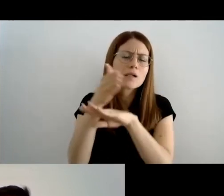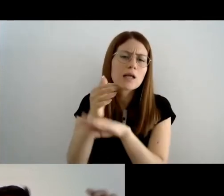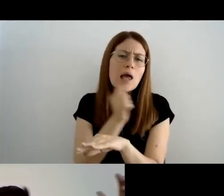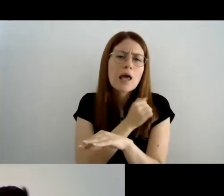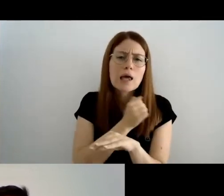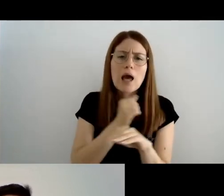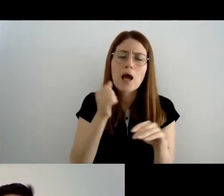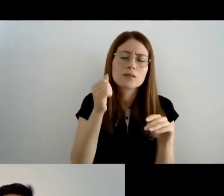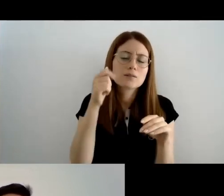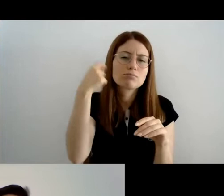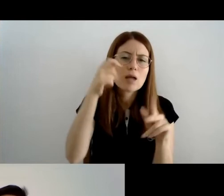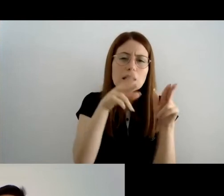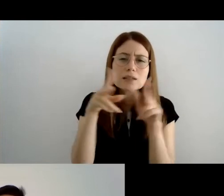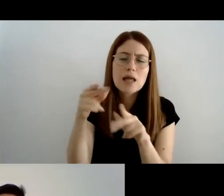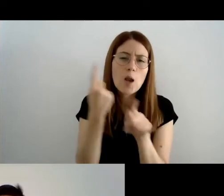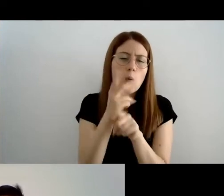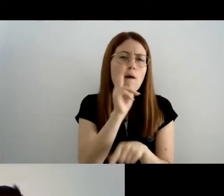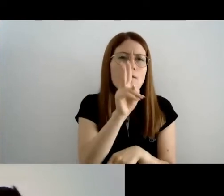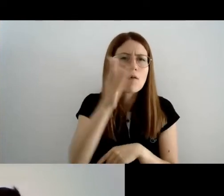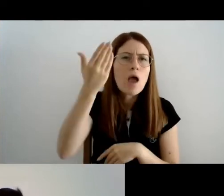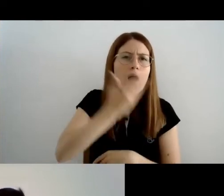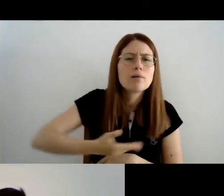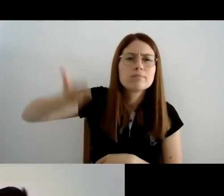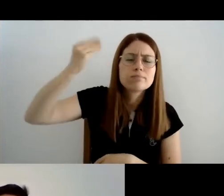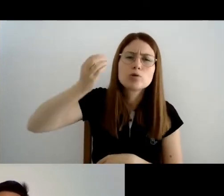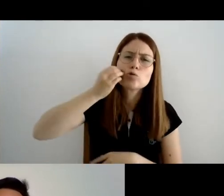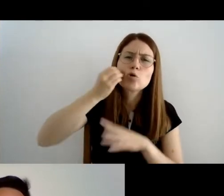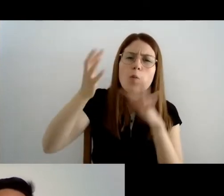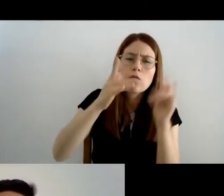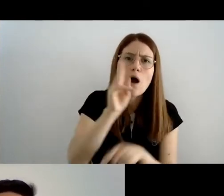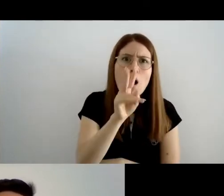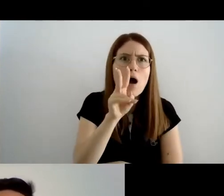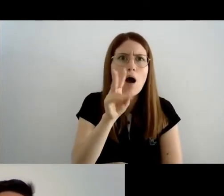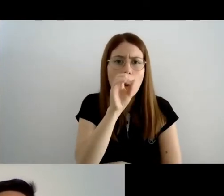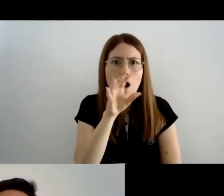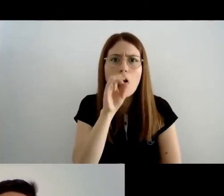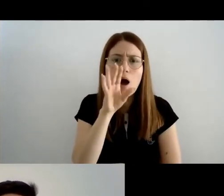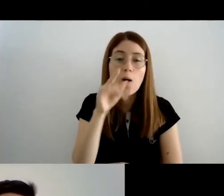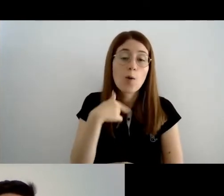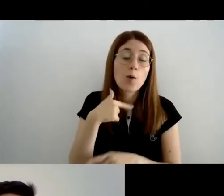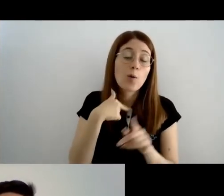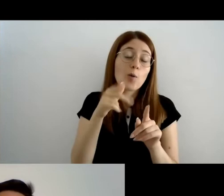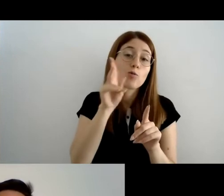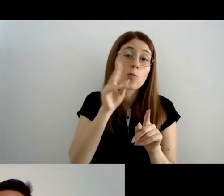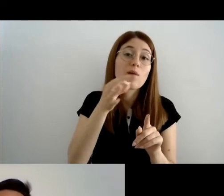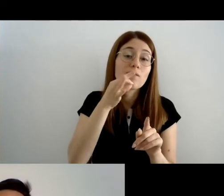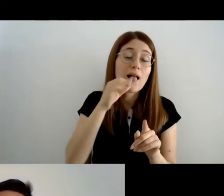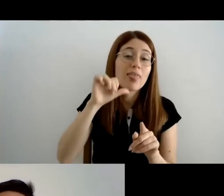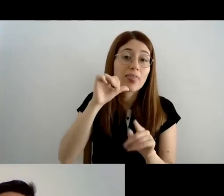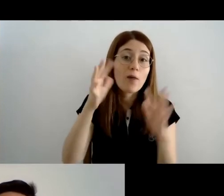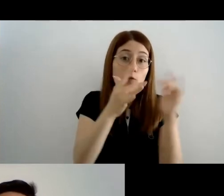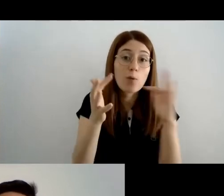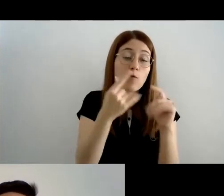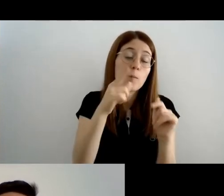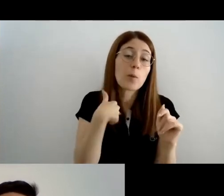séries que nos remetem para aquilo que é o início do futebol, e peço desculpa por trazer aqui sim exemplos do futebol, mas é aquilo que eu domino melhor. Nós